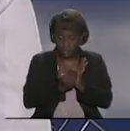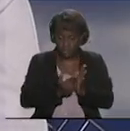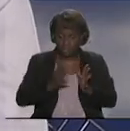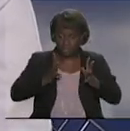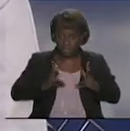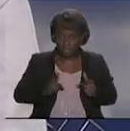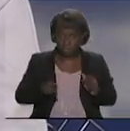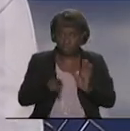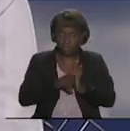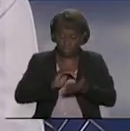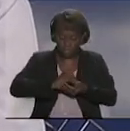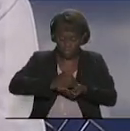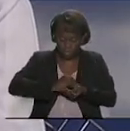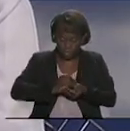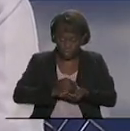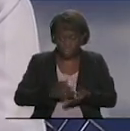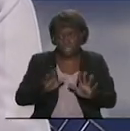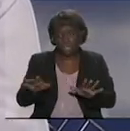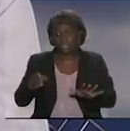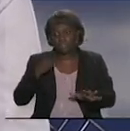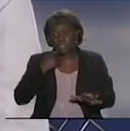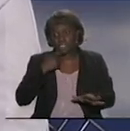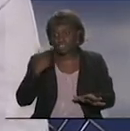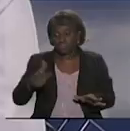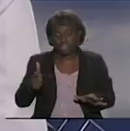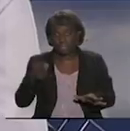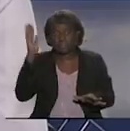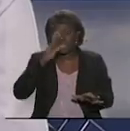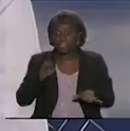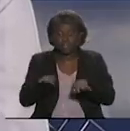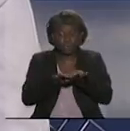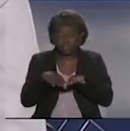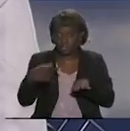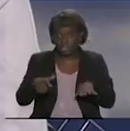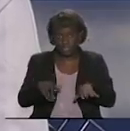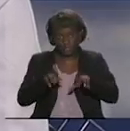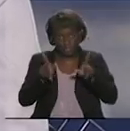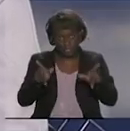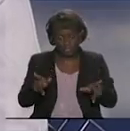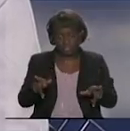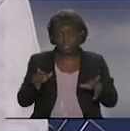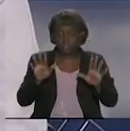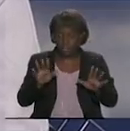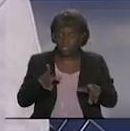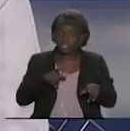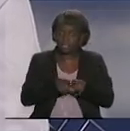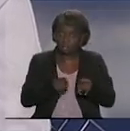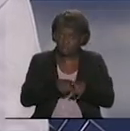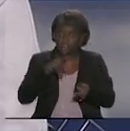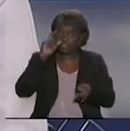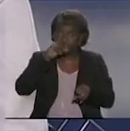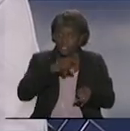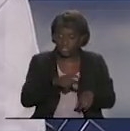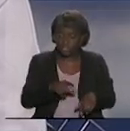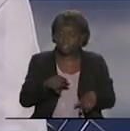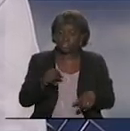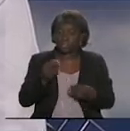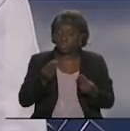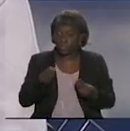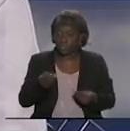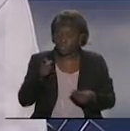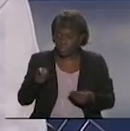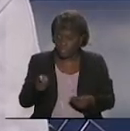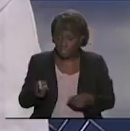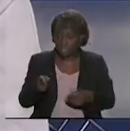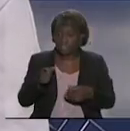tem um programa de sanidade para os moluscos, na parte de piscicultura não existe um programa nacional, mas também é uma dificuldade em